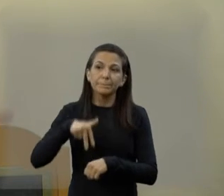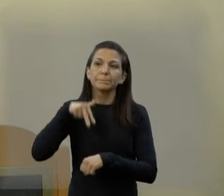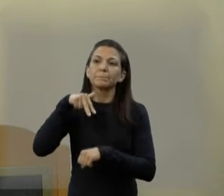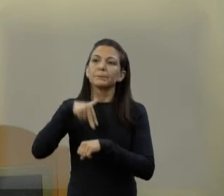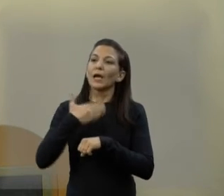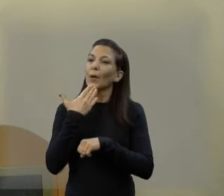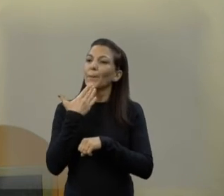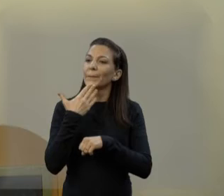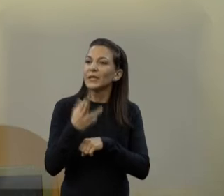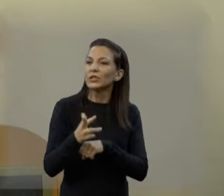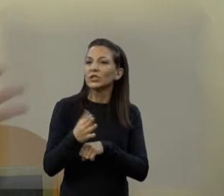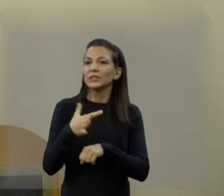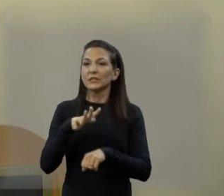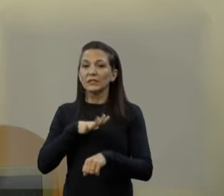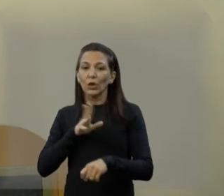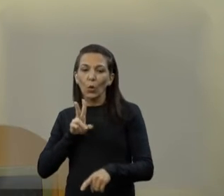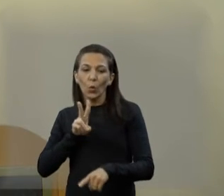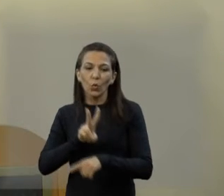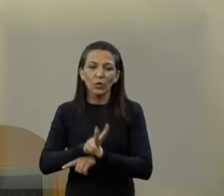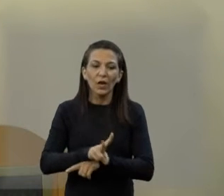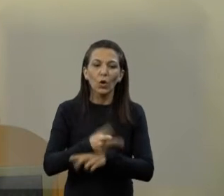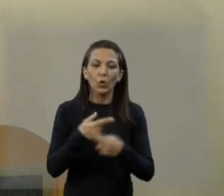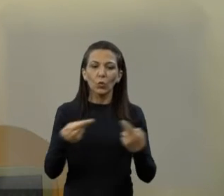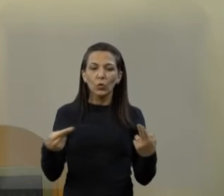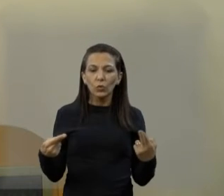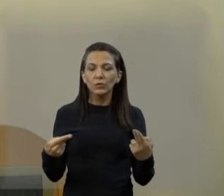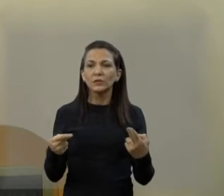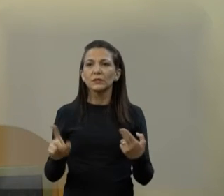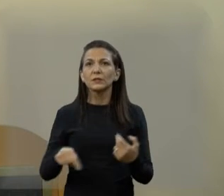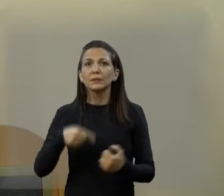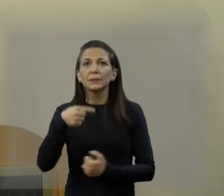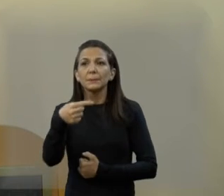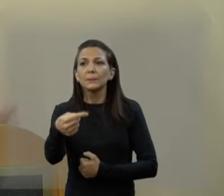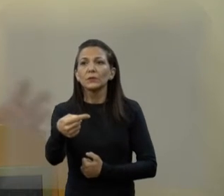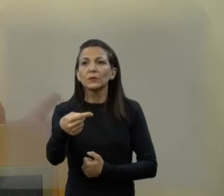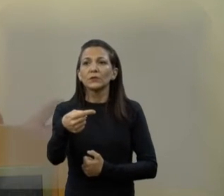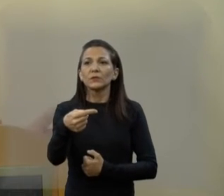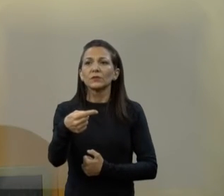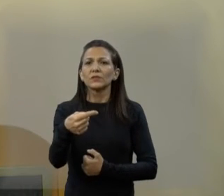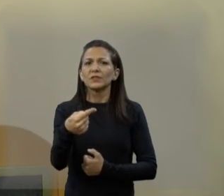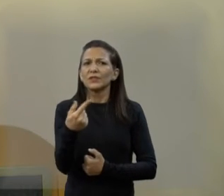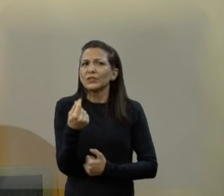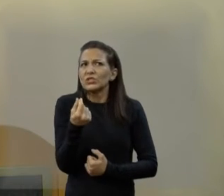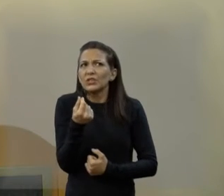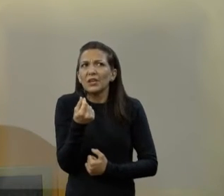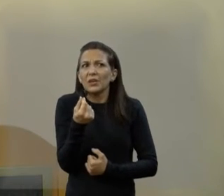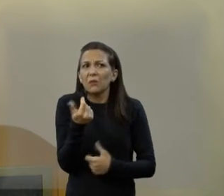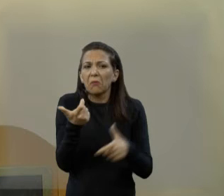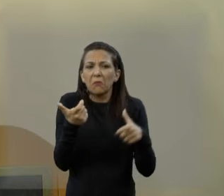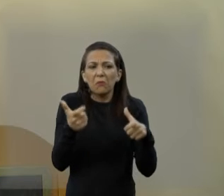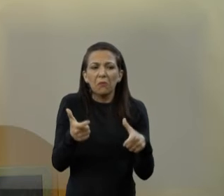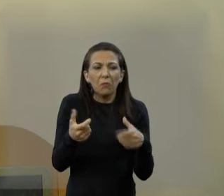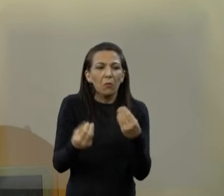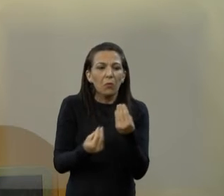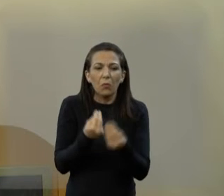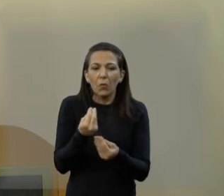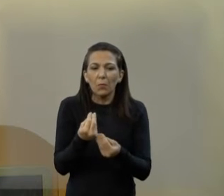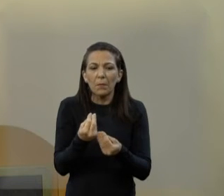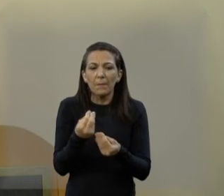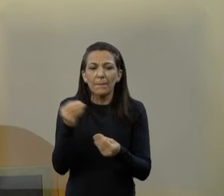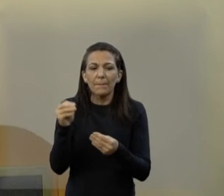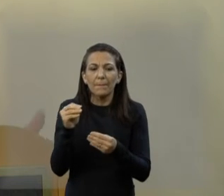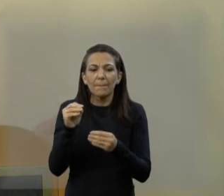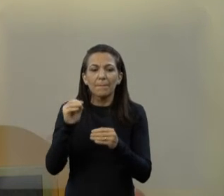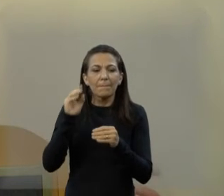pedir para cuidar da cidade falar que tem um monte de coisa para fazer depois de onde vai sair o dinheiro e do